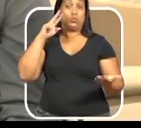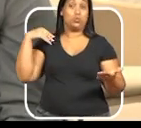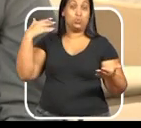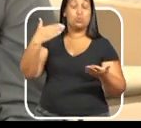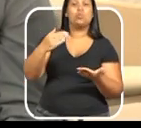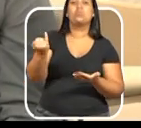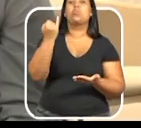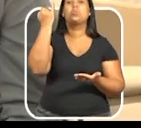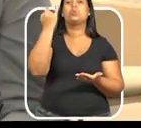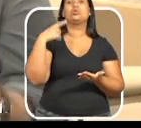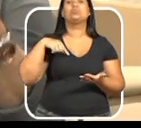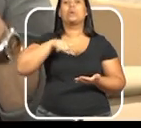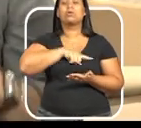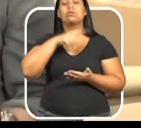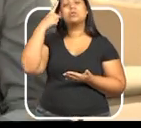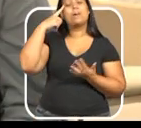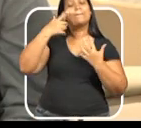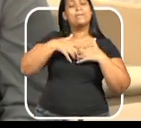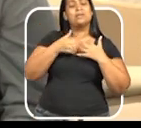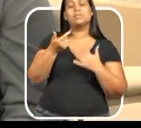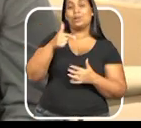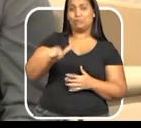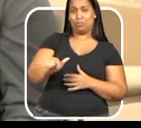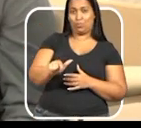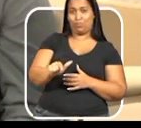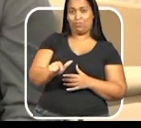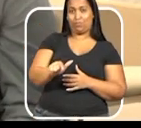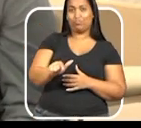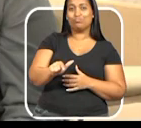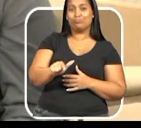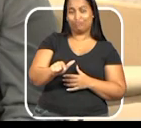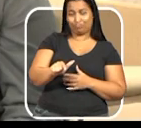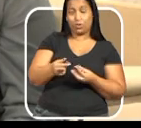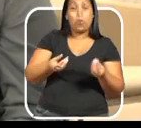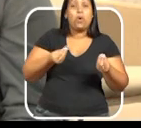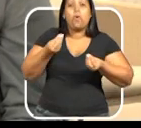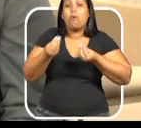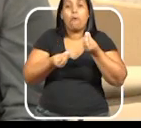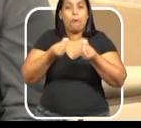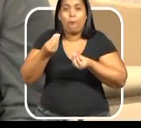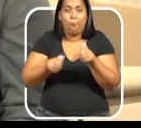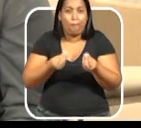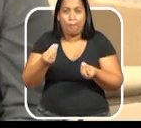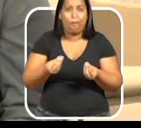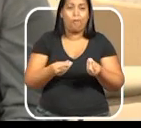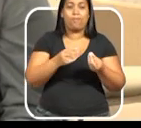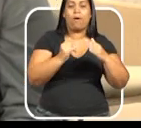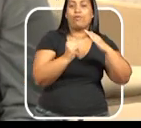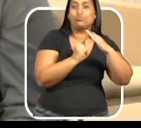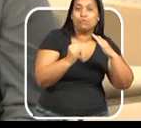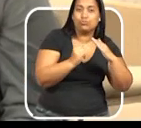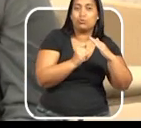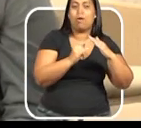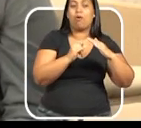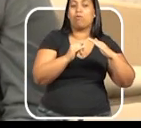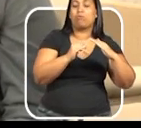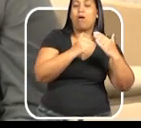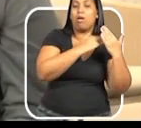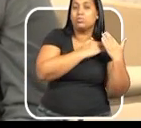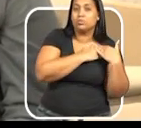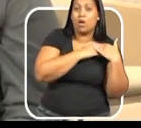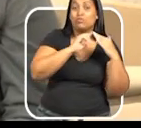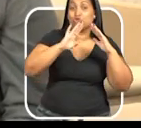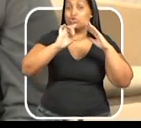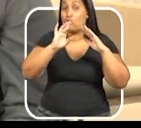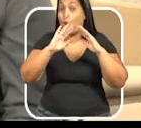são importantes, inclusive, para nós repensarmos o papel de todas as instituições, não somente da escola, mas